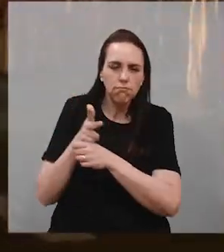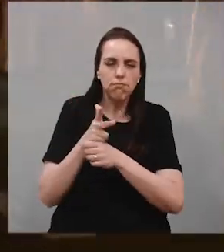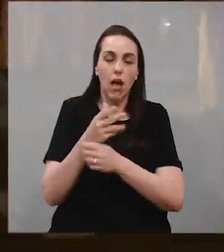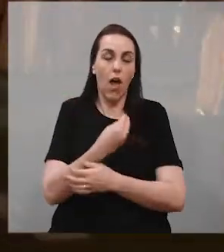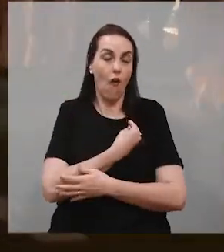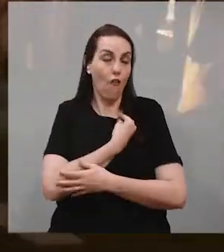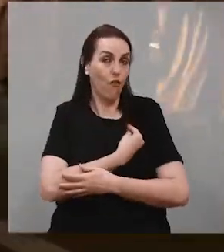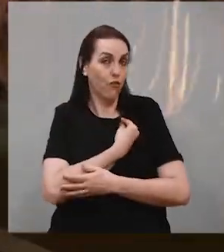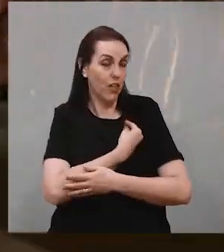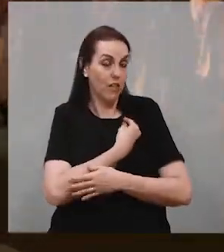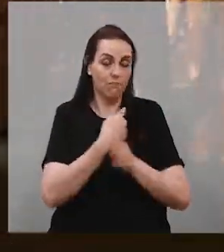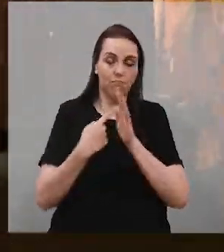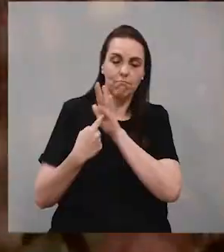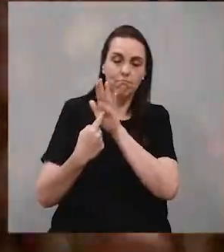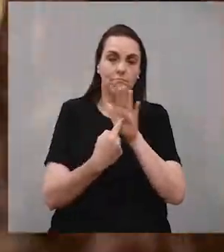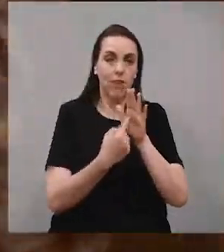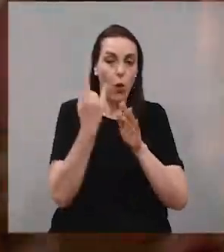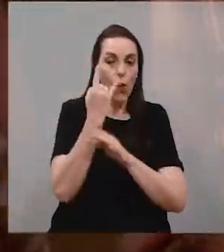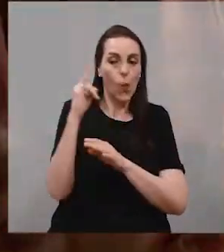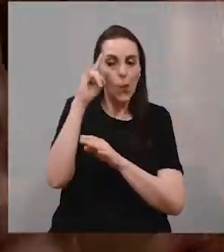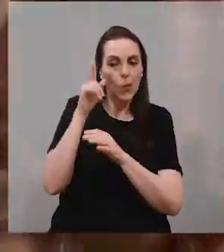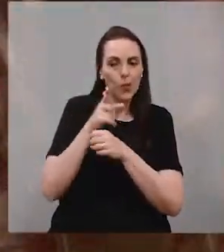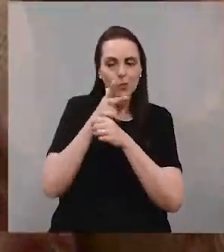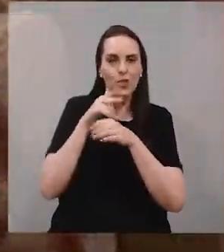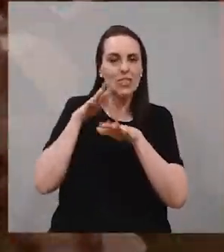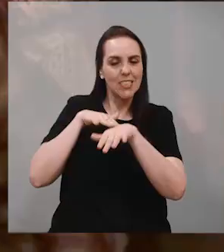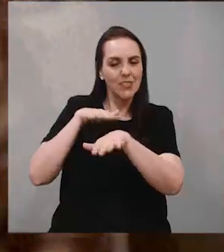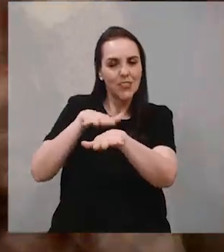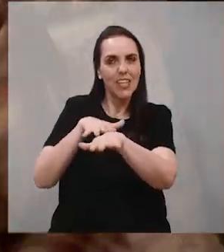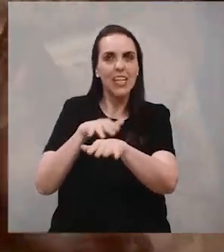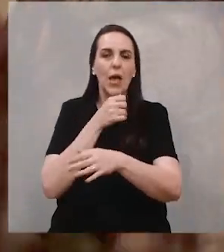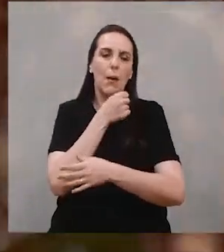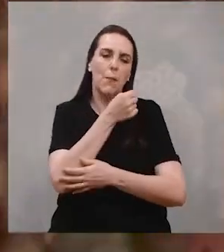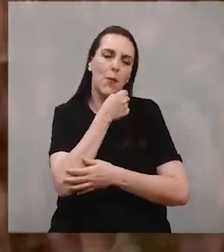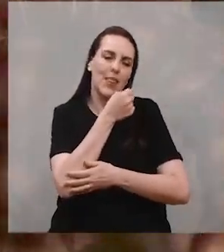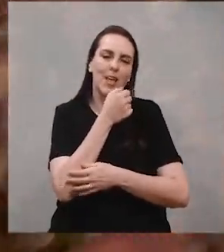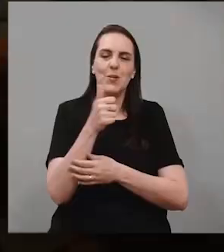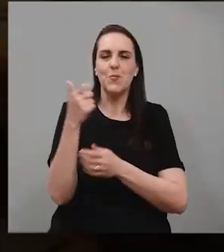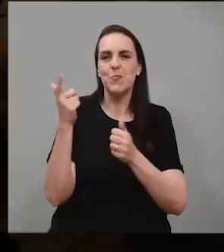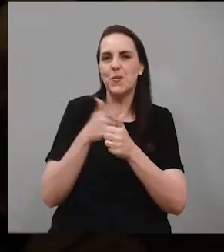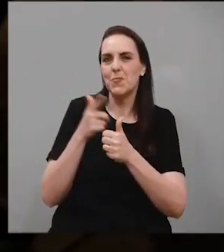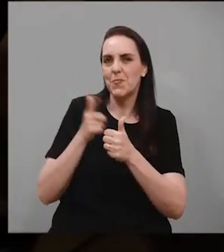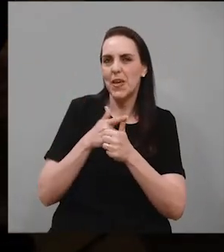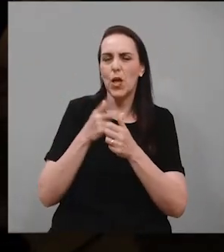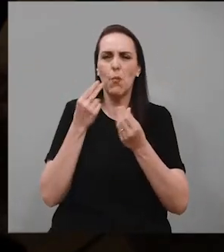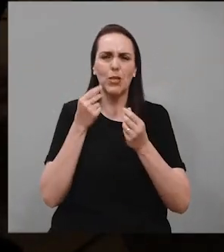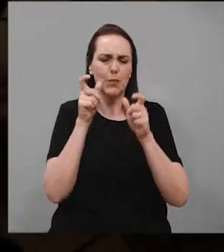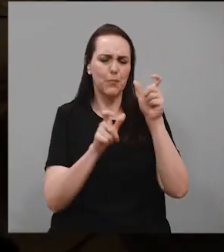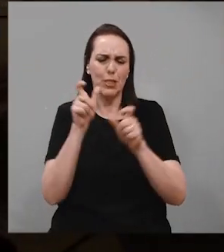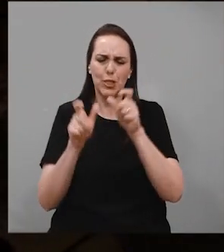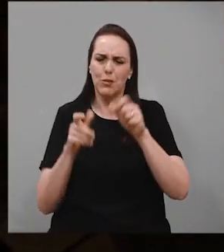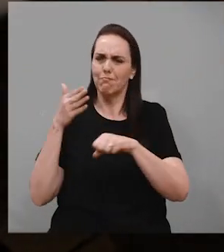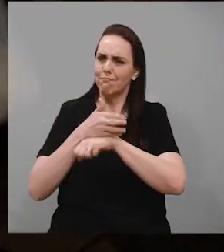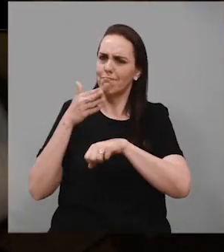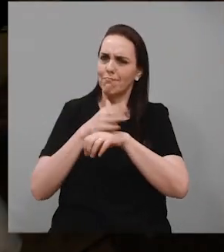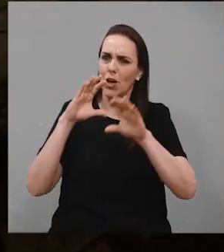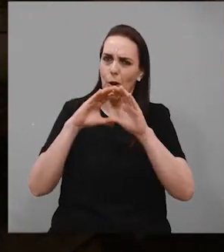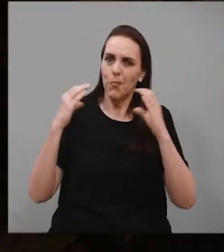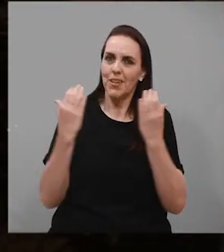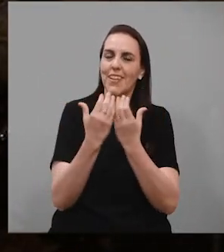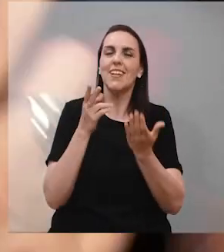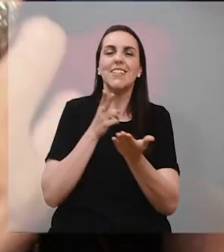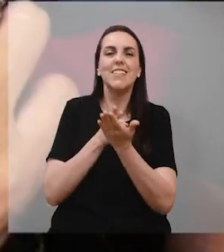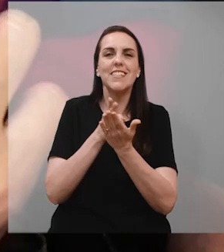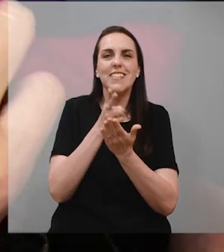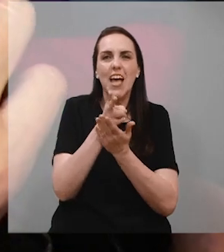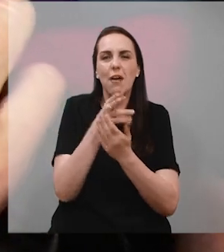fez transmissão ao vivo do último desfile, fez matéria no primeiro, com muitos figurantes, a participação da